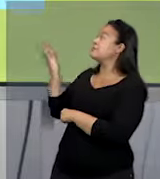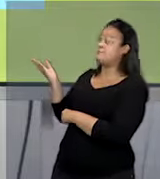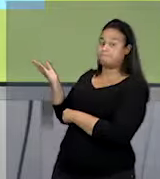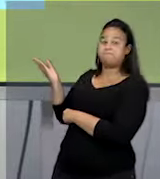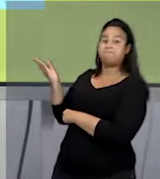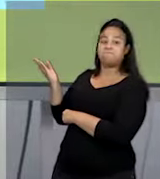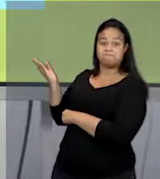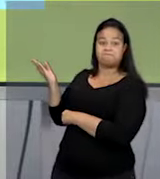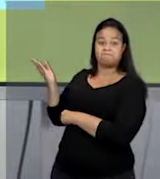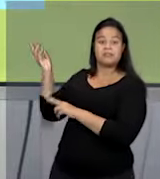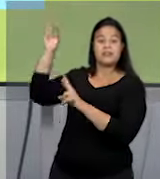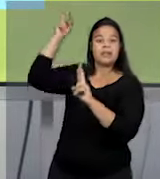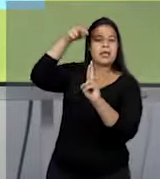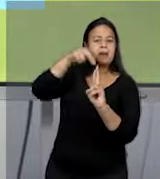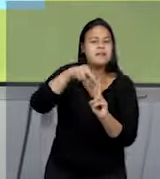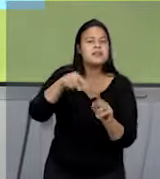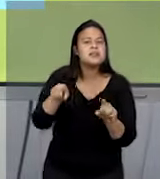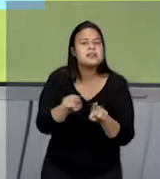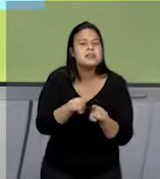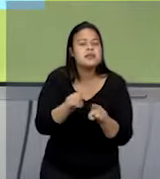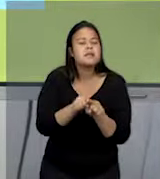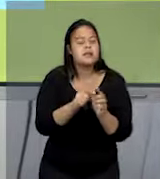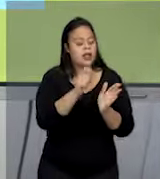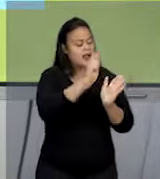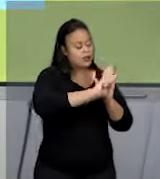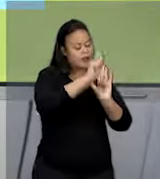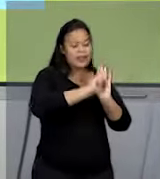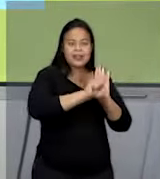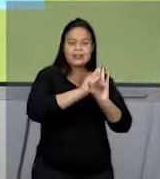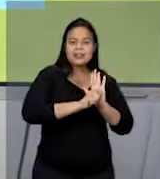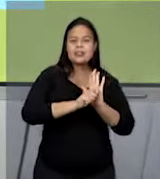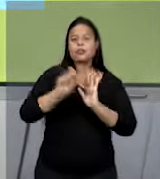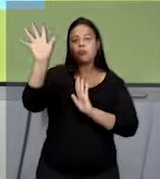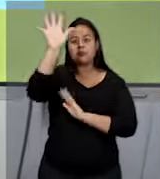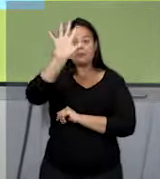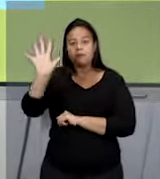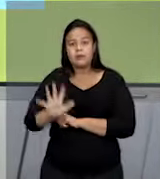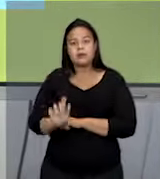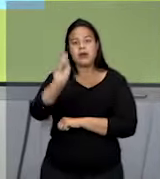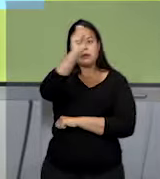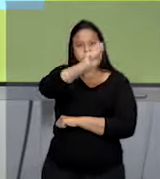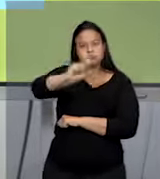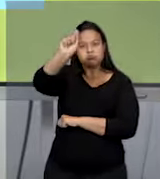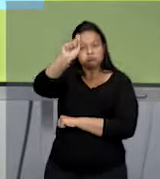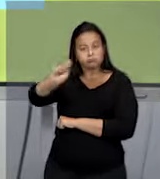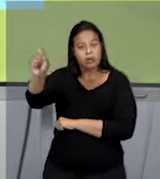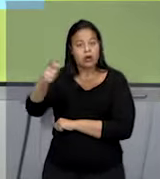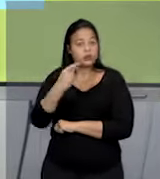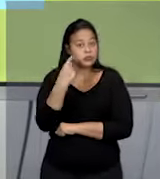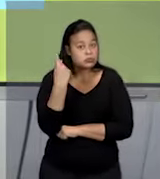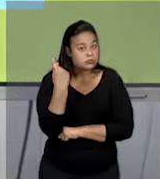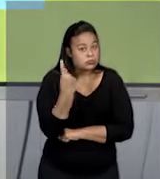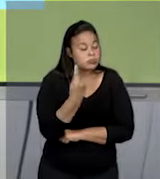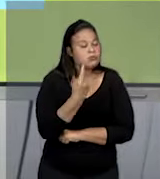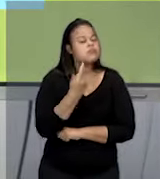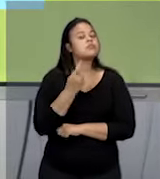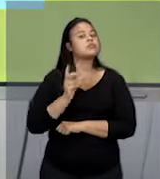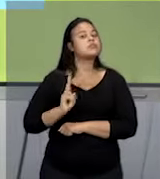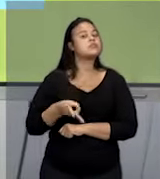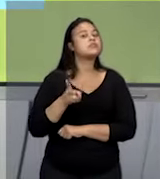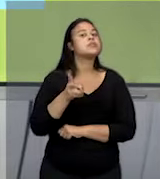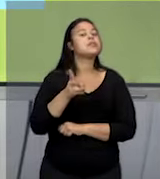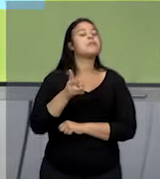Para representar nos cadernos, nos mapas, nos quadros, nós sempre viramos